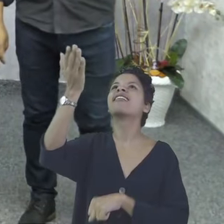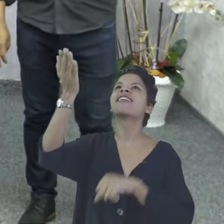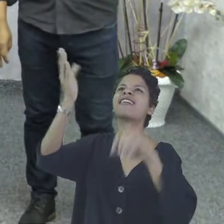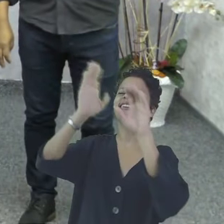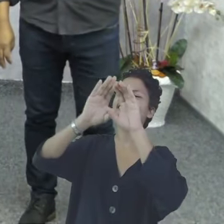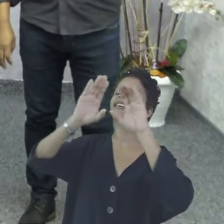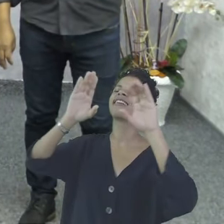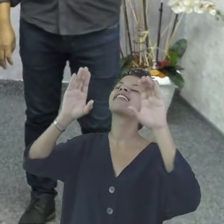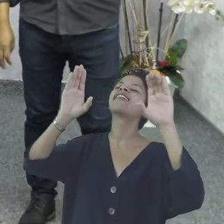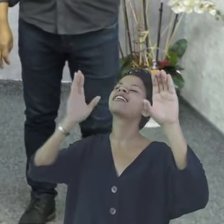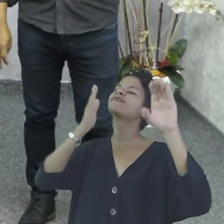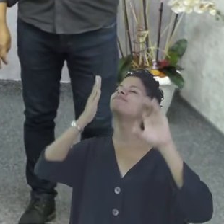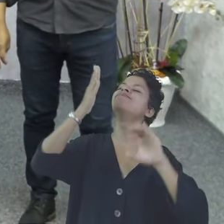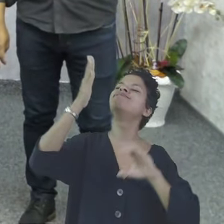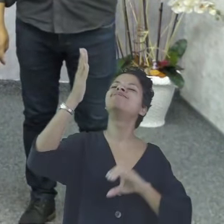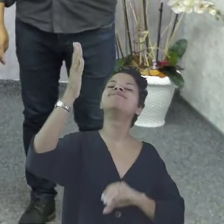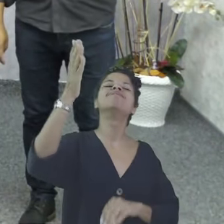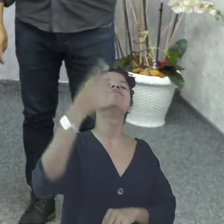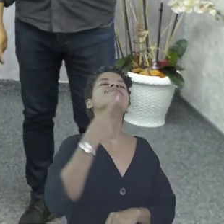Jerusalém.